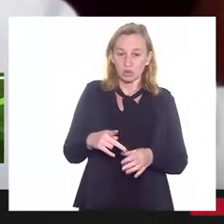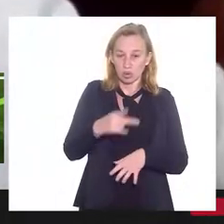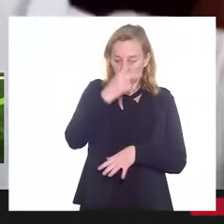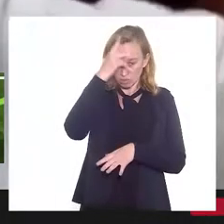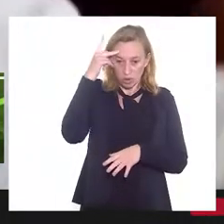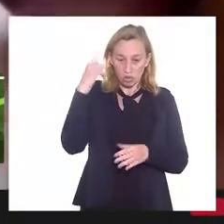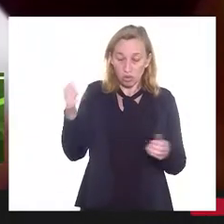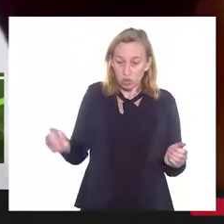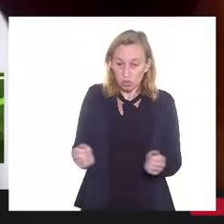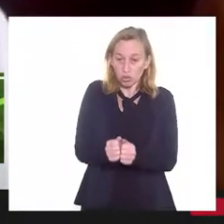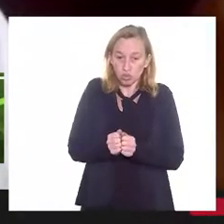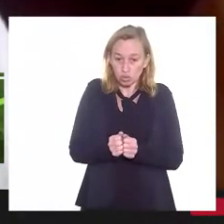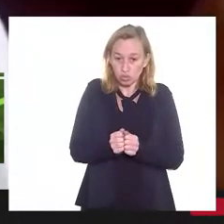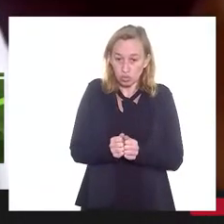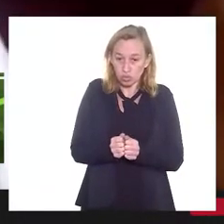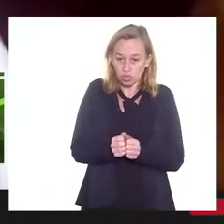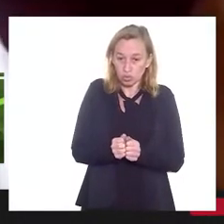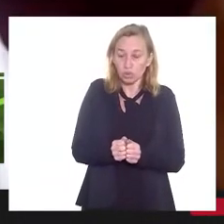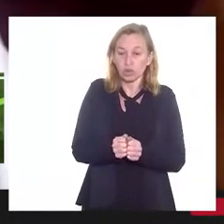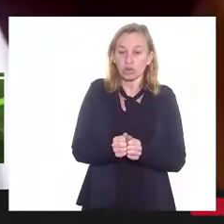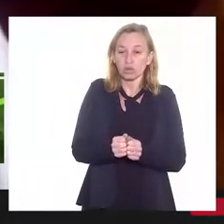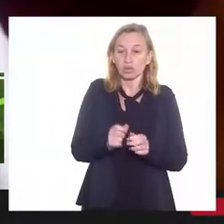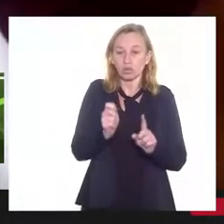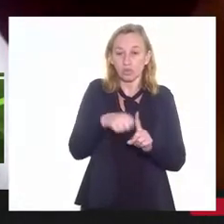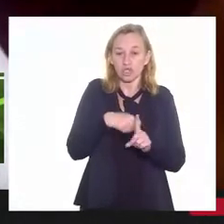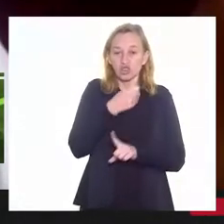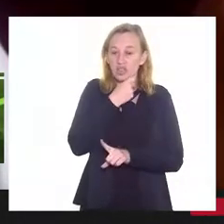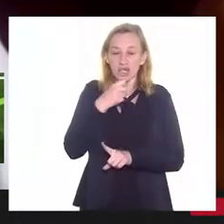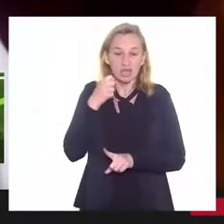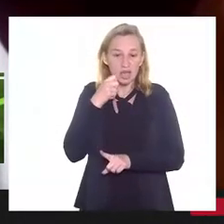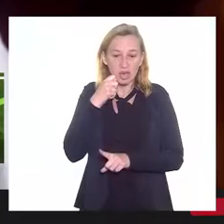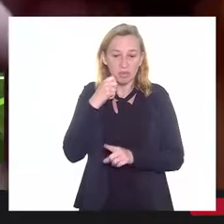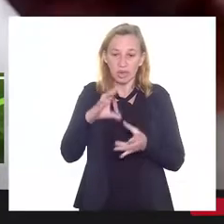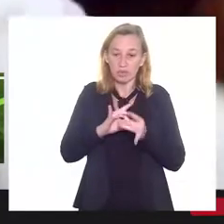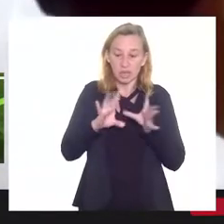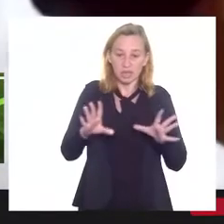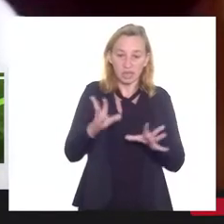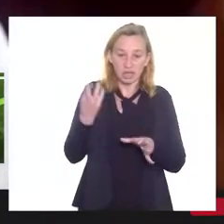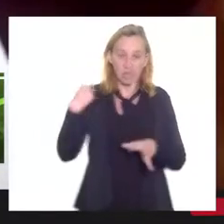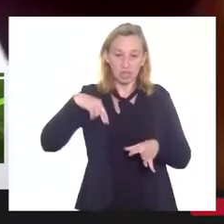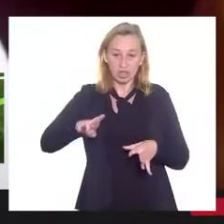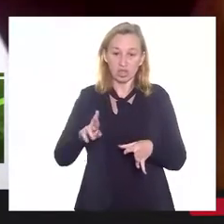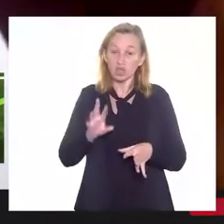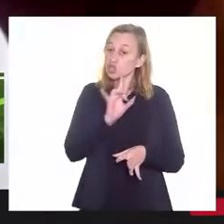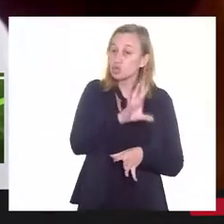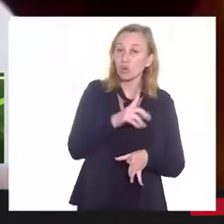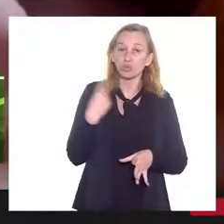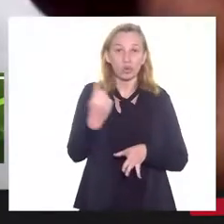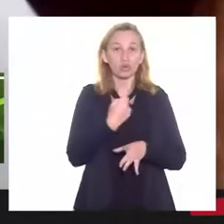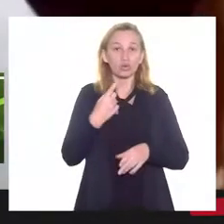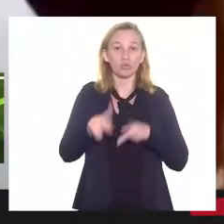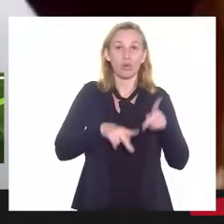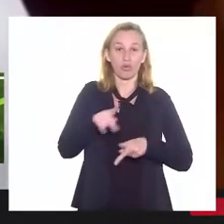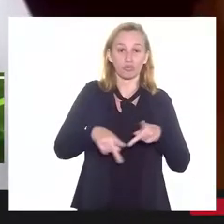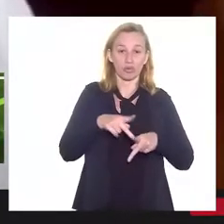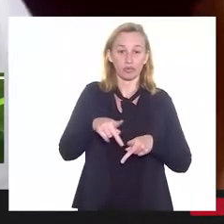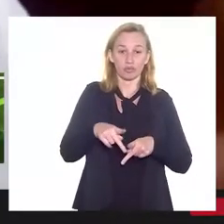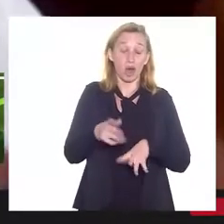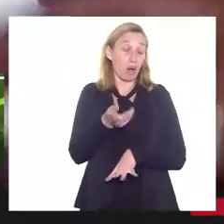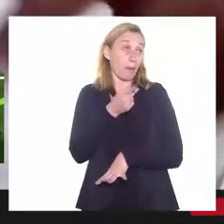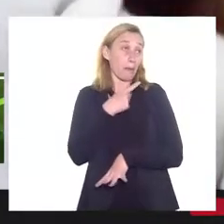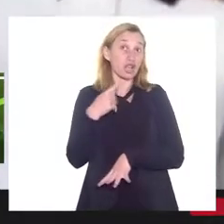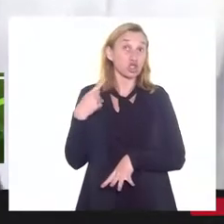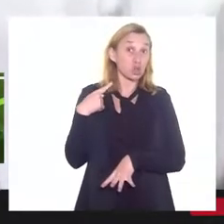de cerca de setembro lá da como dizem verdade religiosa é o nosso povo e os